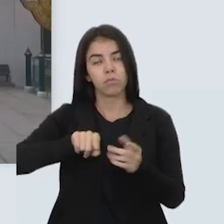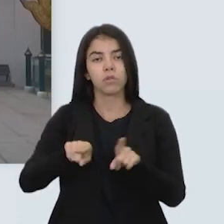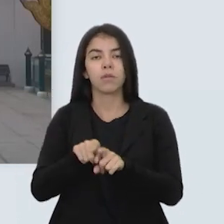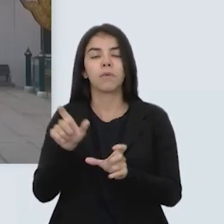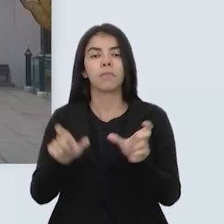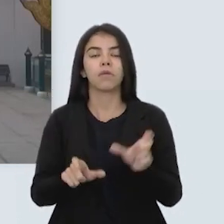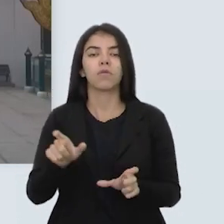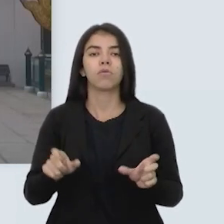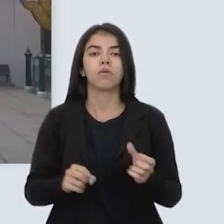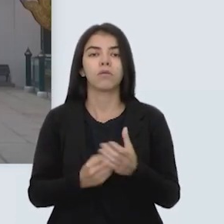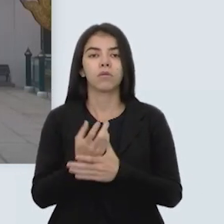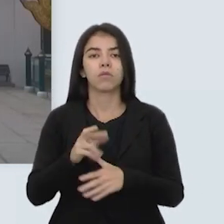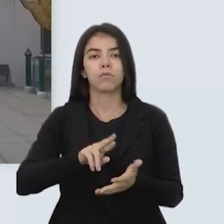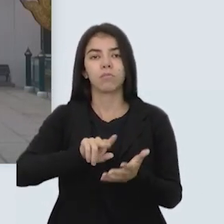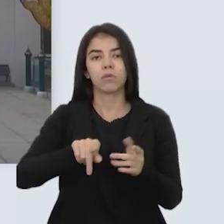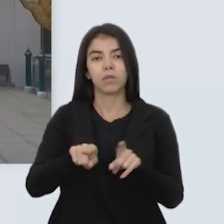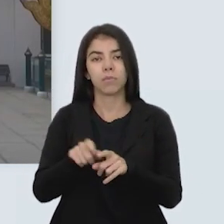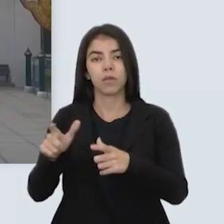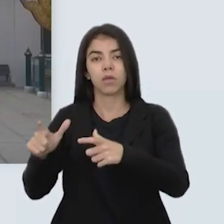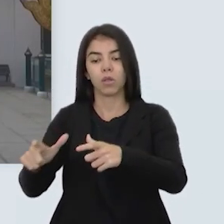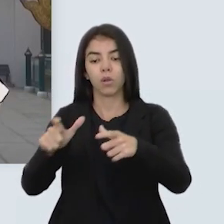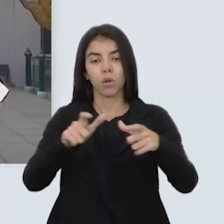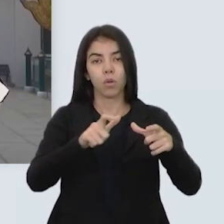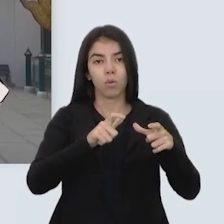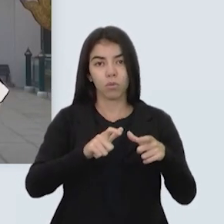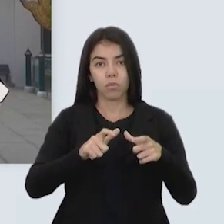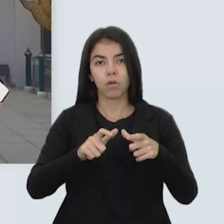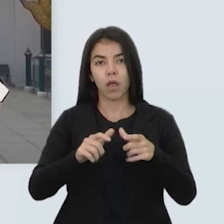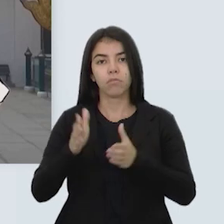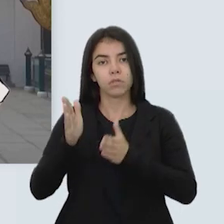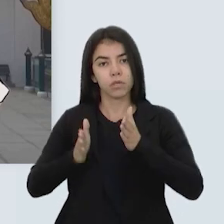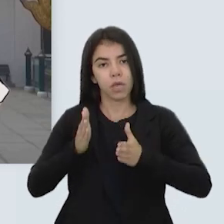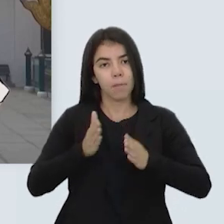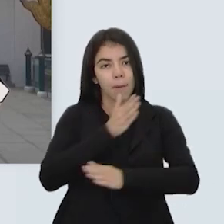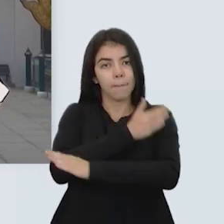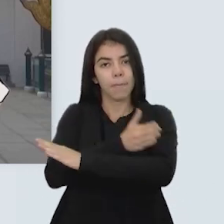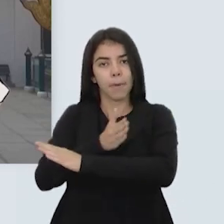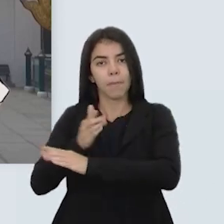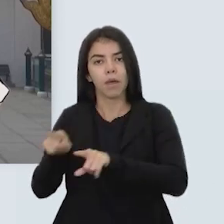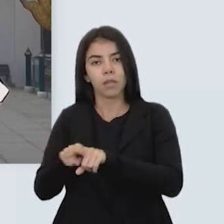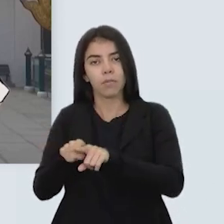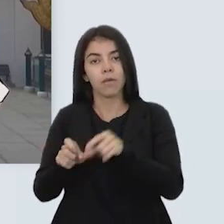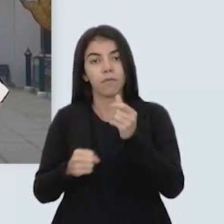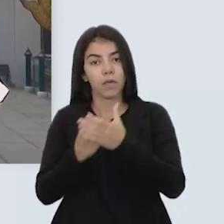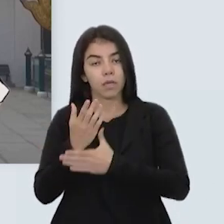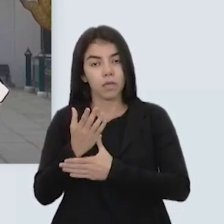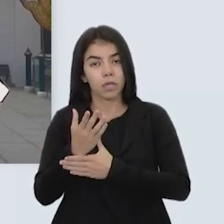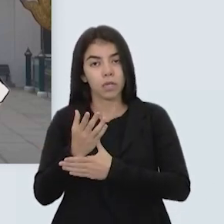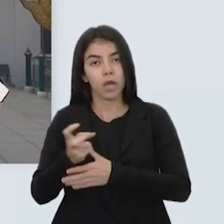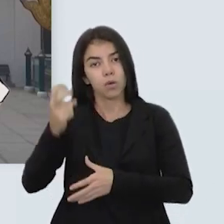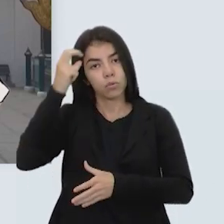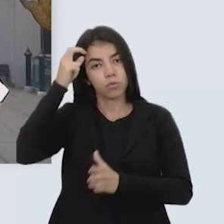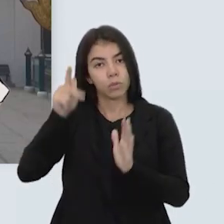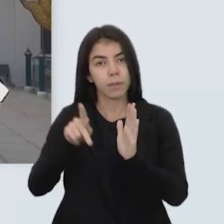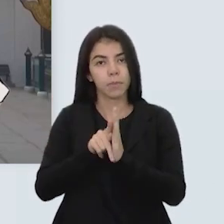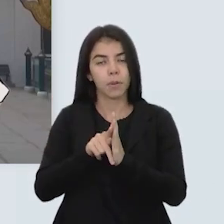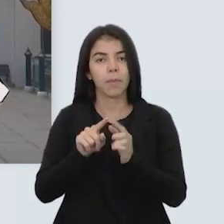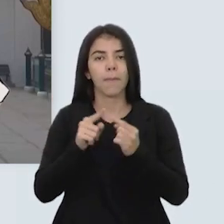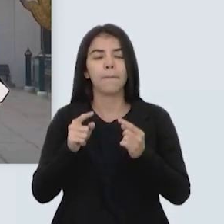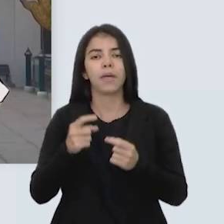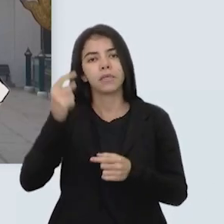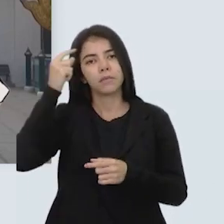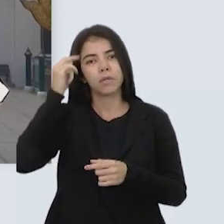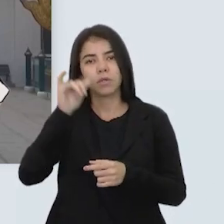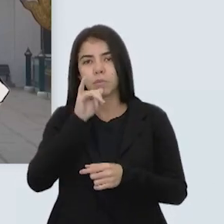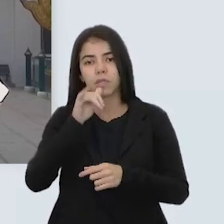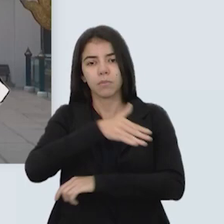produzam cultura, pessoas de diferentes lugares e em diferentes épocas vão produzir culturas, obviamente, diferentes. Se imagine andando em uma